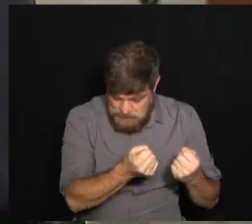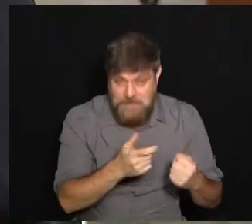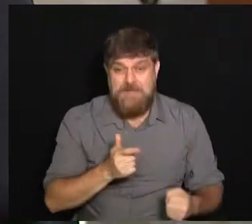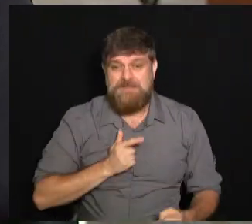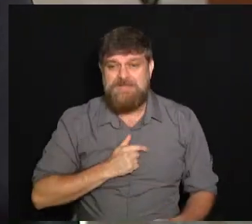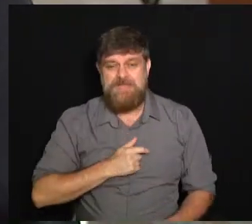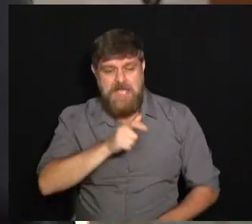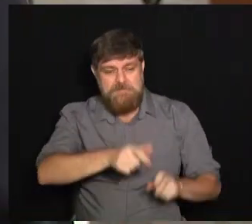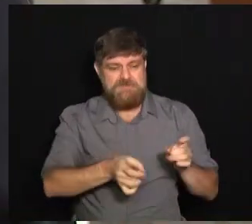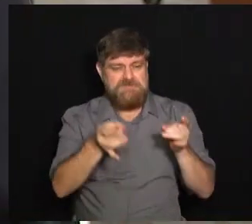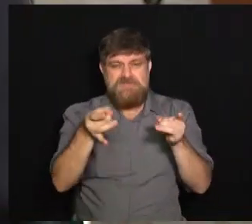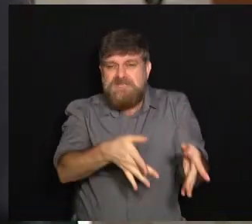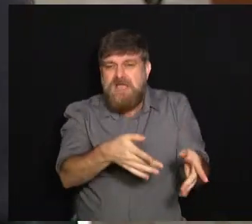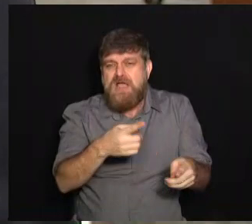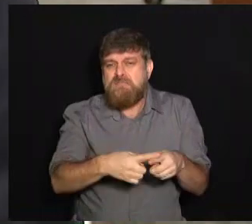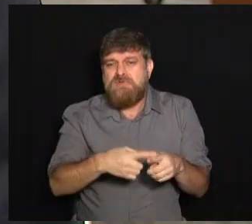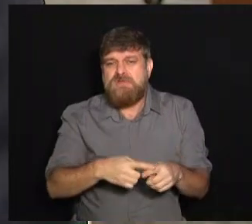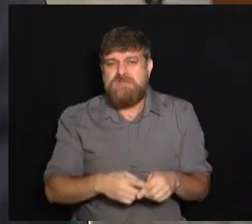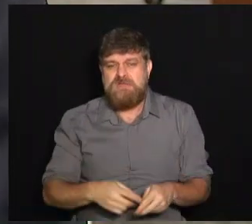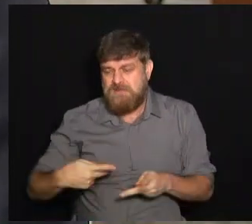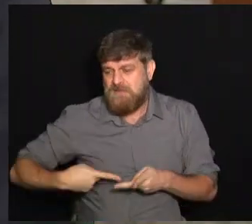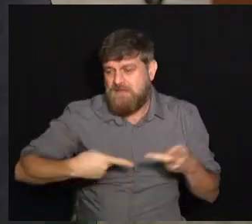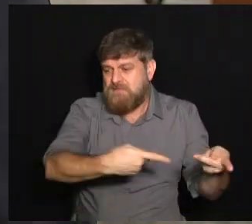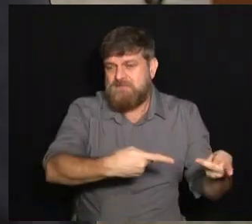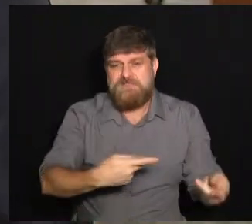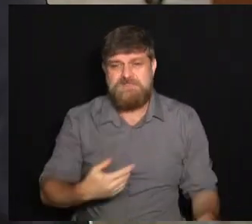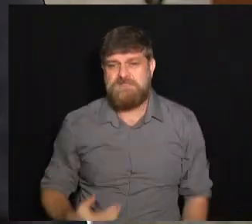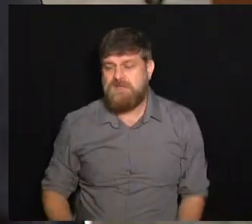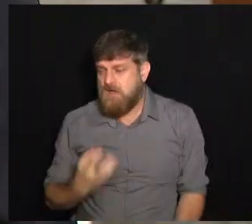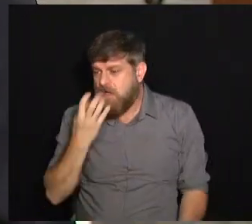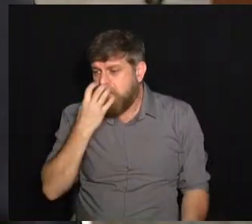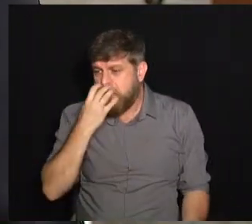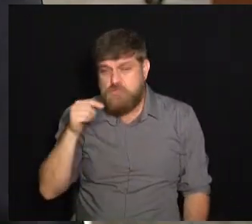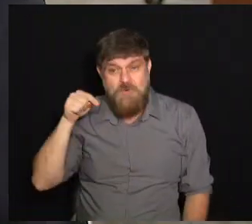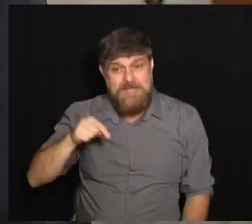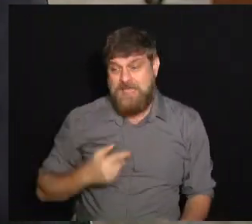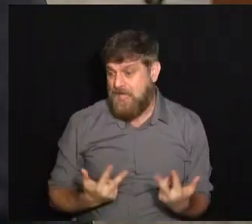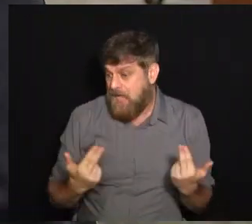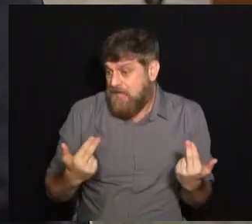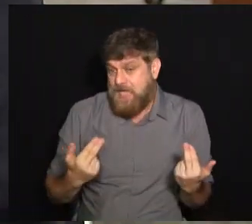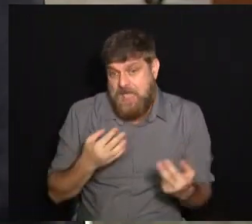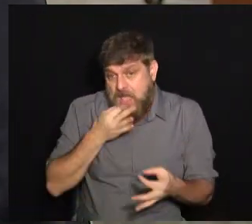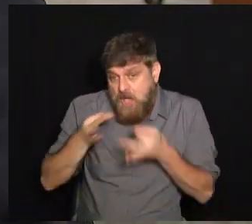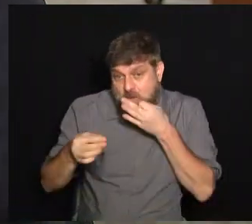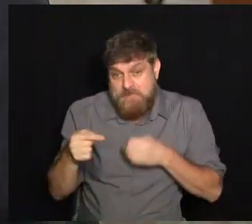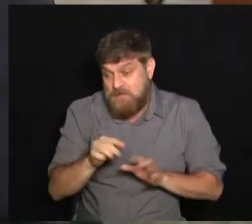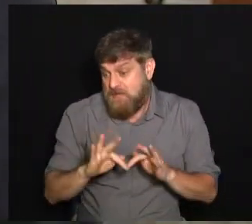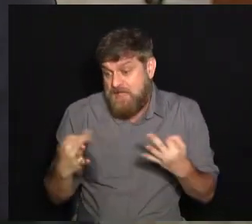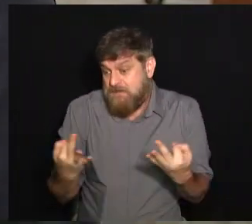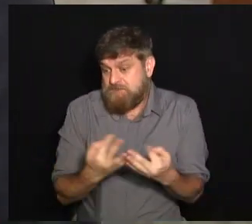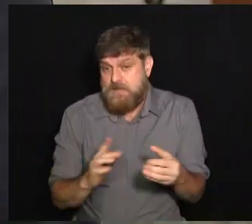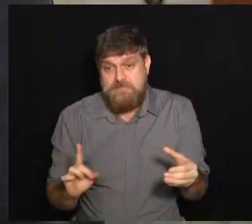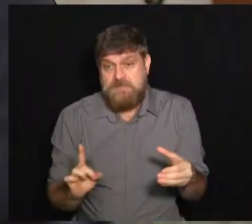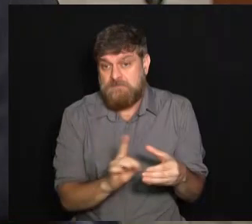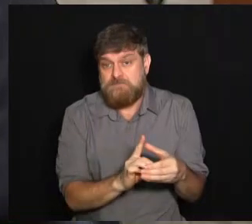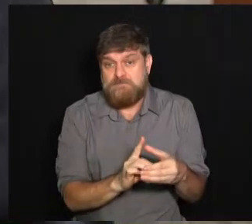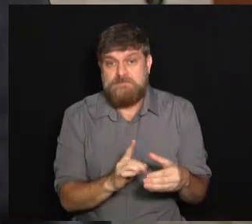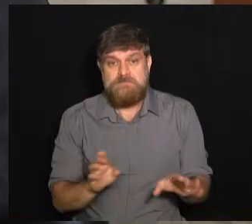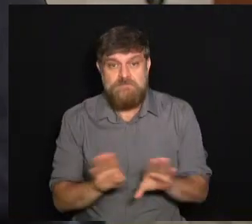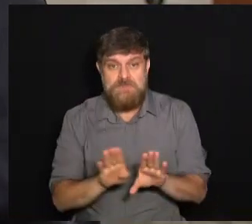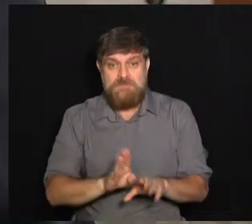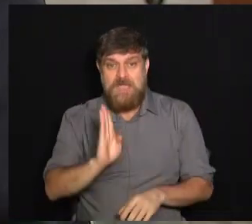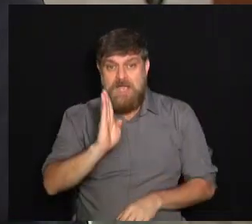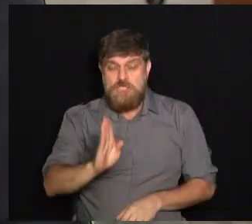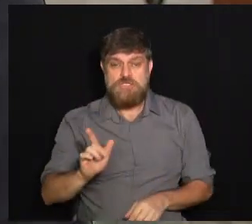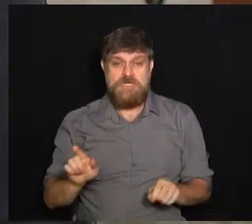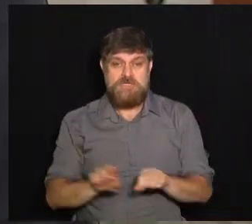acabam desistindo porque não recebe a visita de um animal que é considerado para eles a família. Ou então, já que